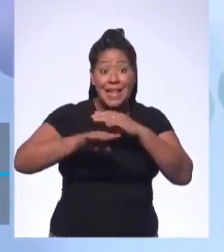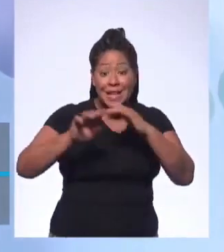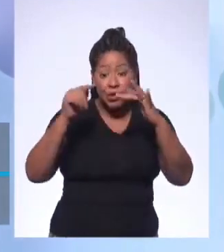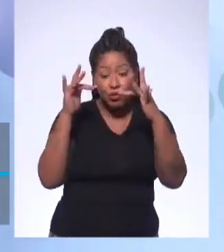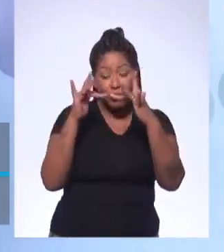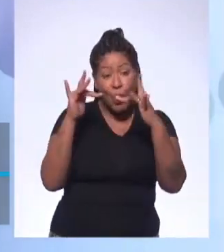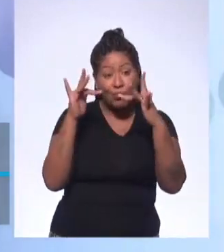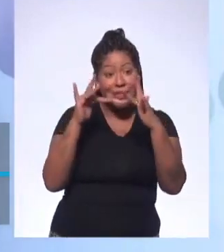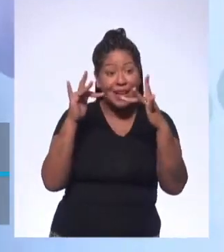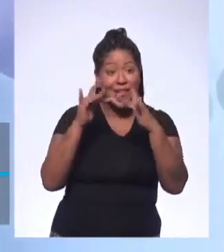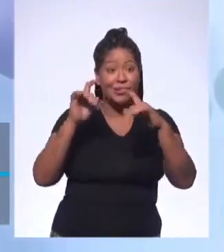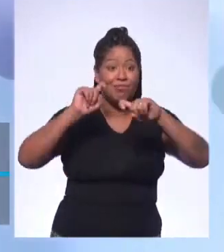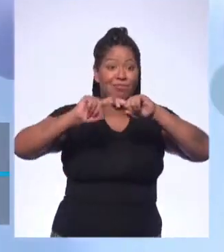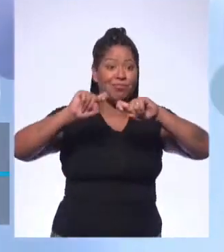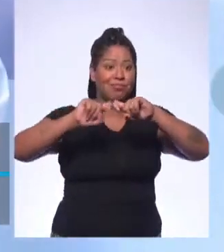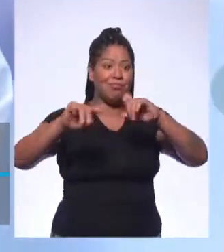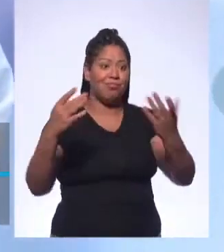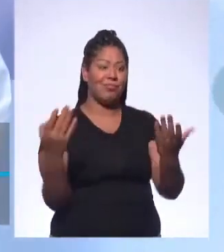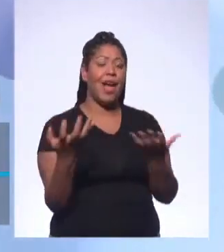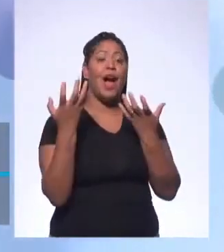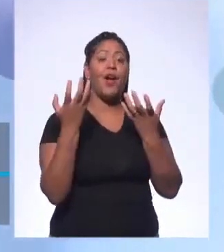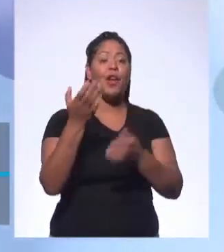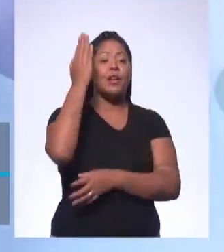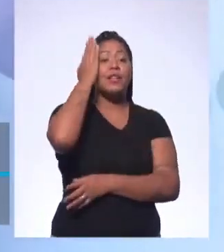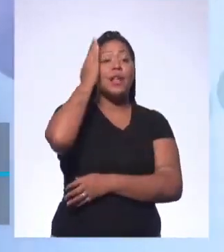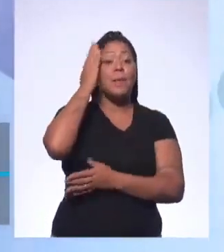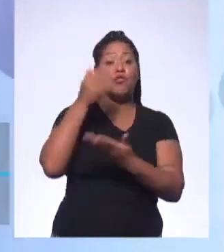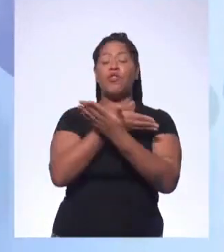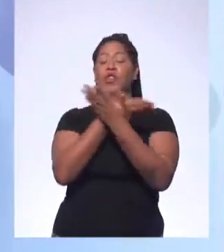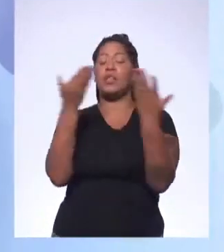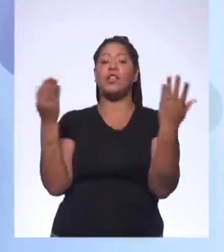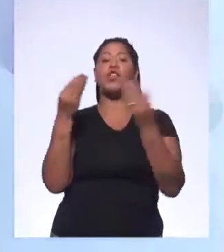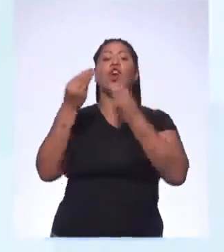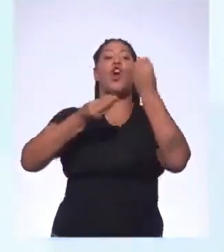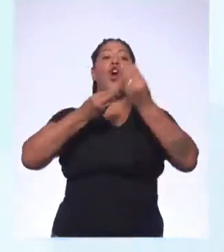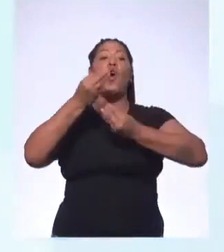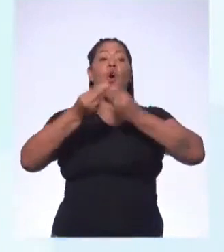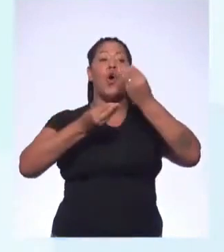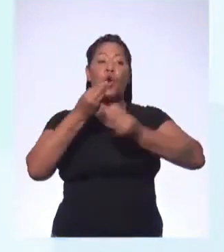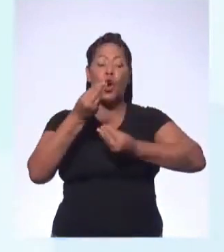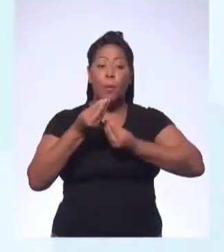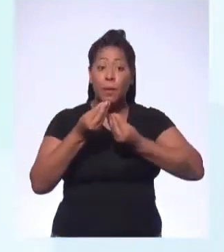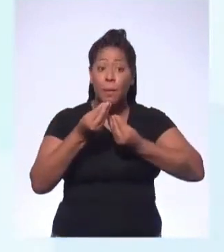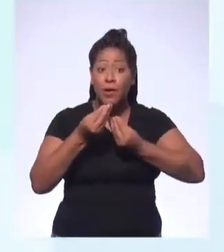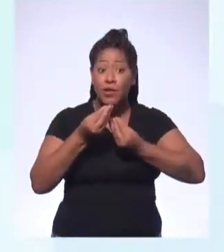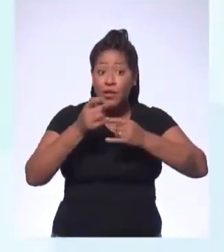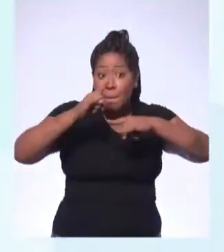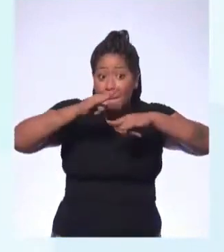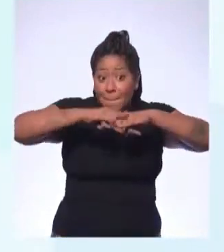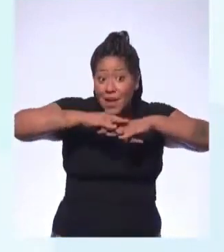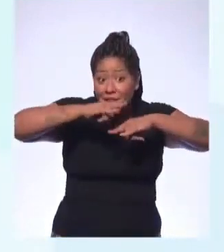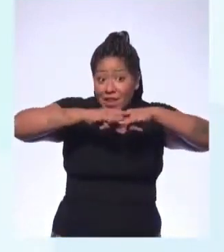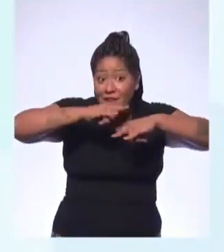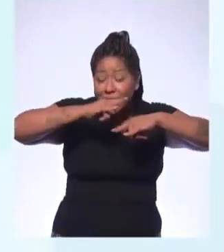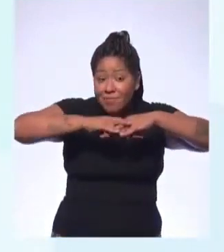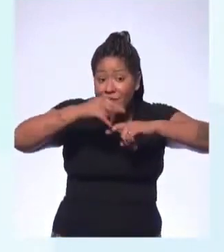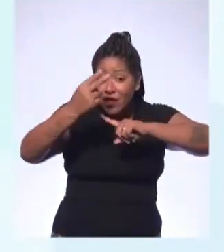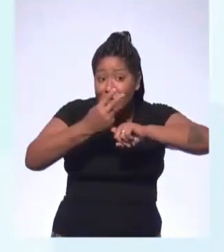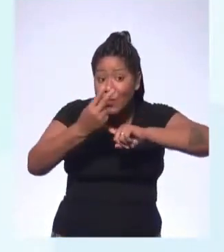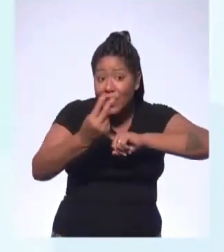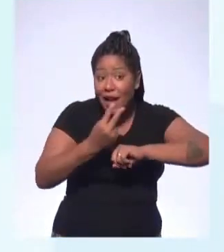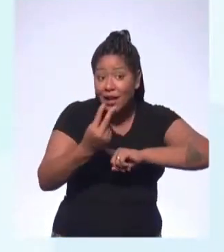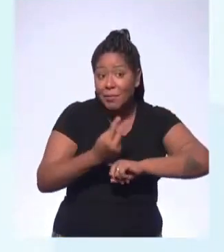bem. Agora eu quero saber de você, então. Como é que a gente pode prevenir essas doenças aí? Tá?